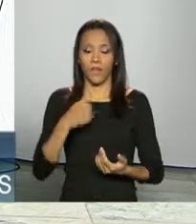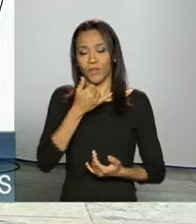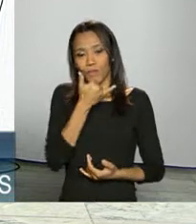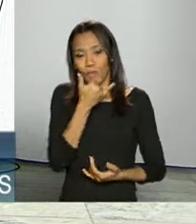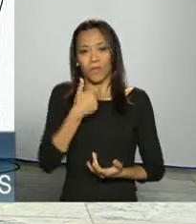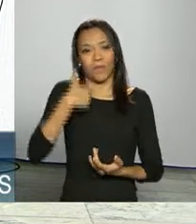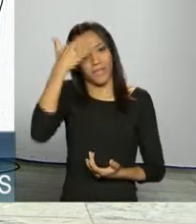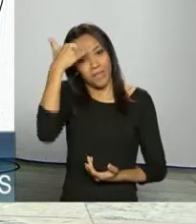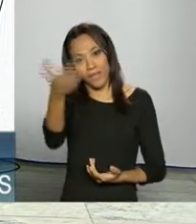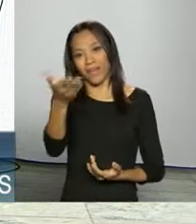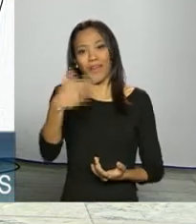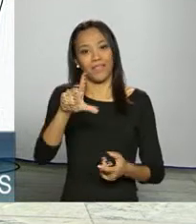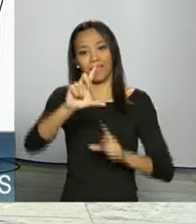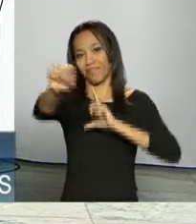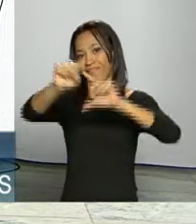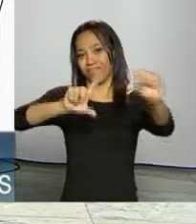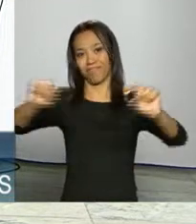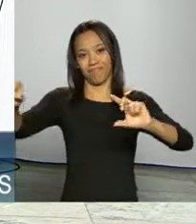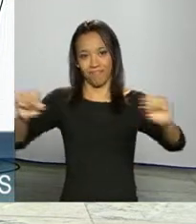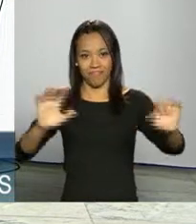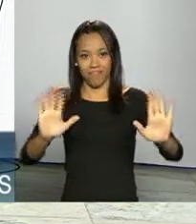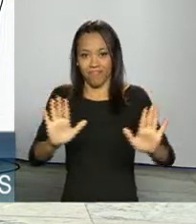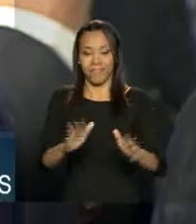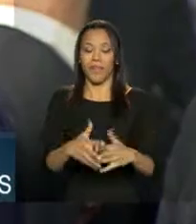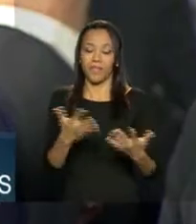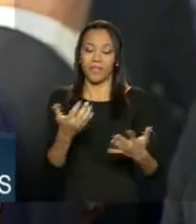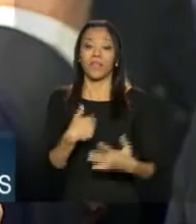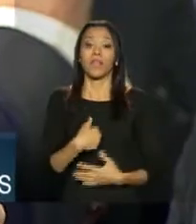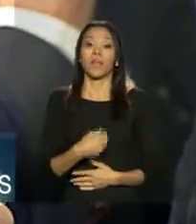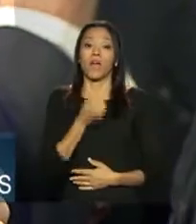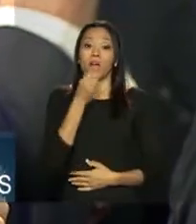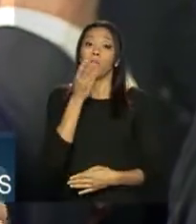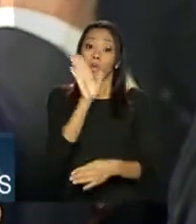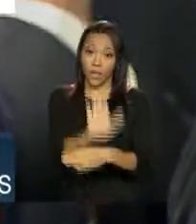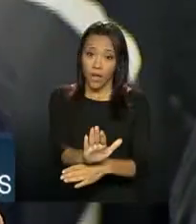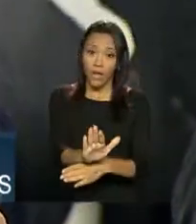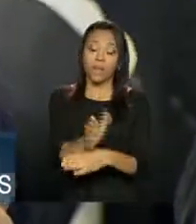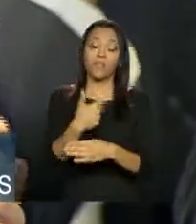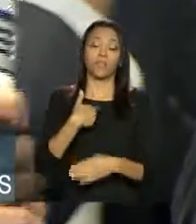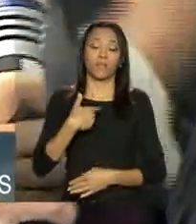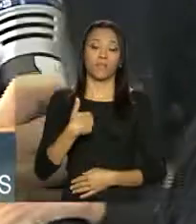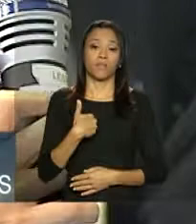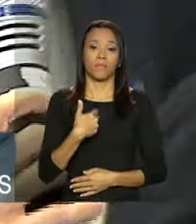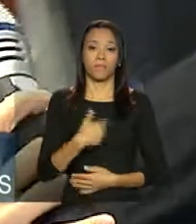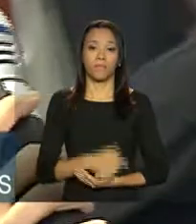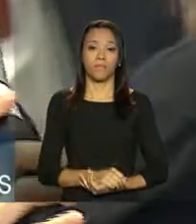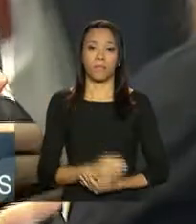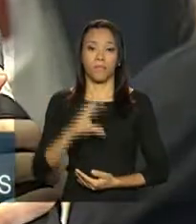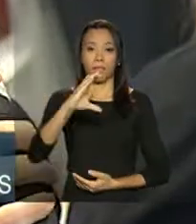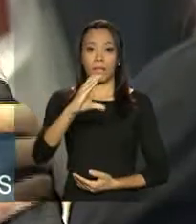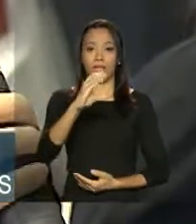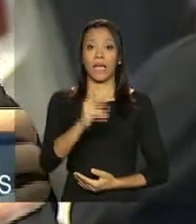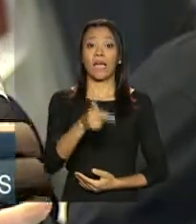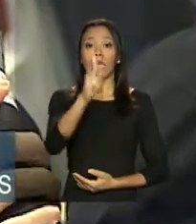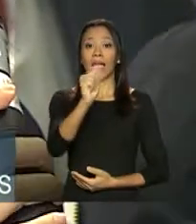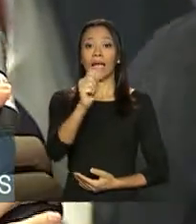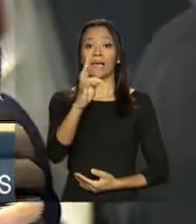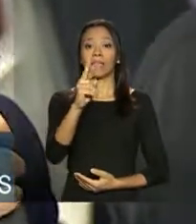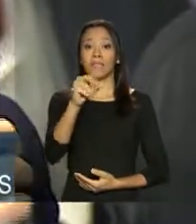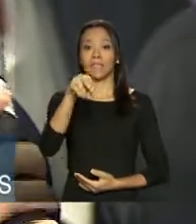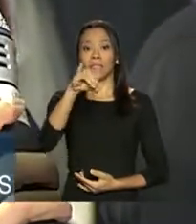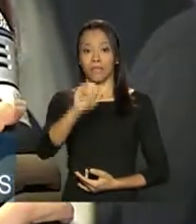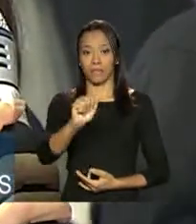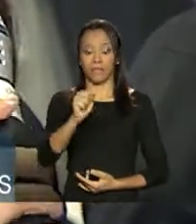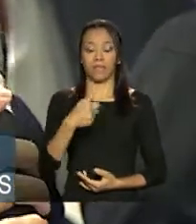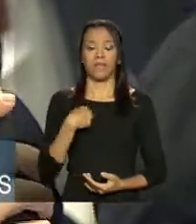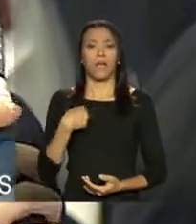perguntar aqui a todos mais tá obrigado boa tarde Catarina lá em casa do jornal O Globo é o Dr